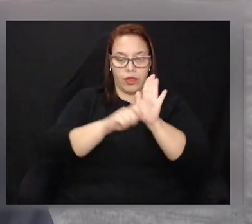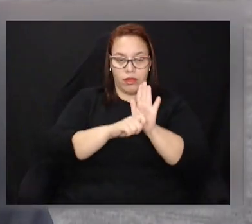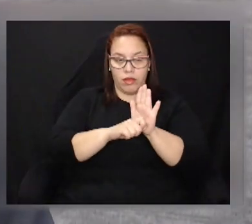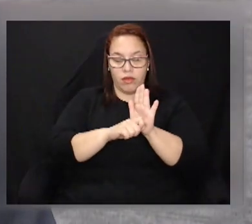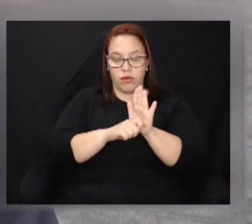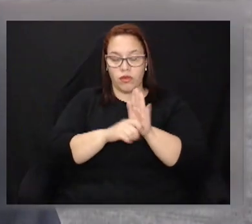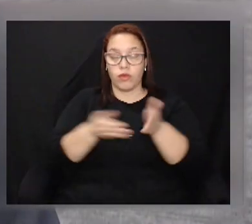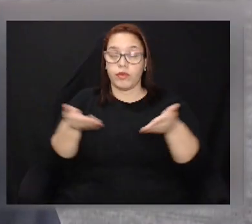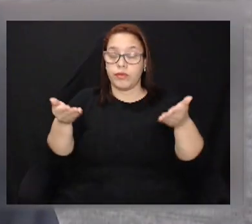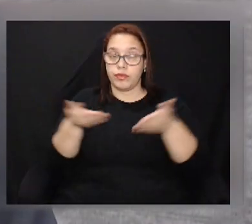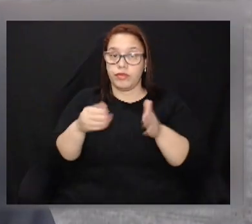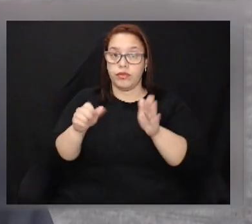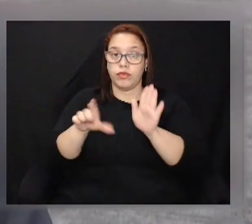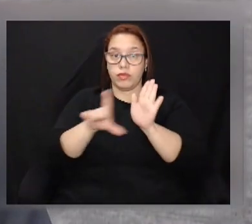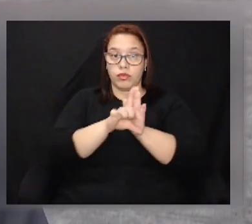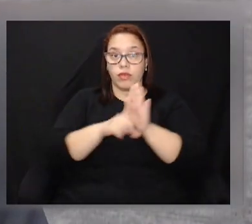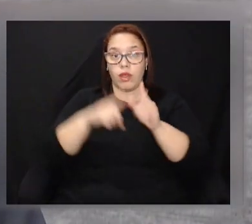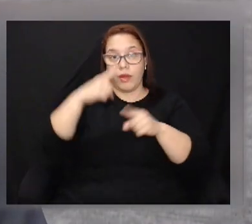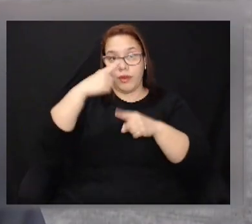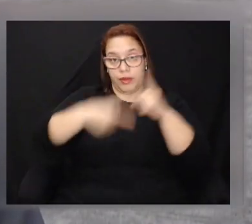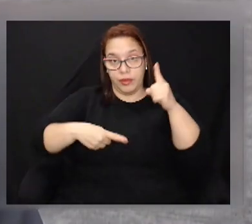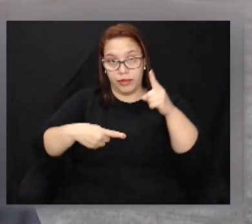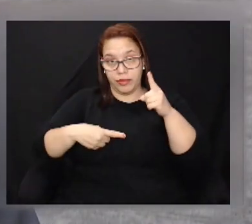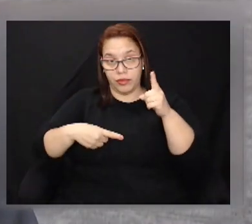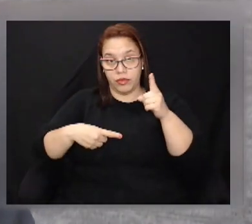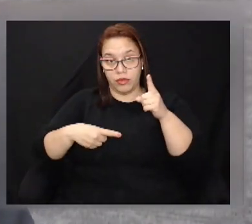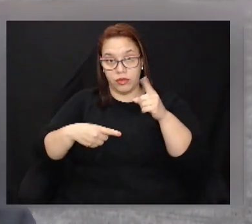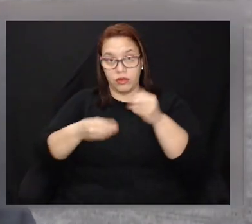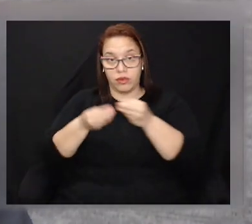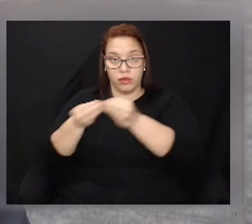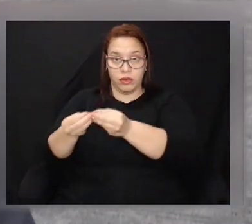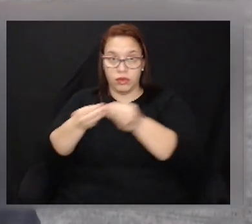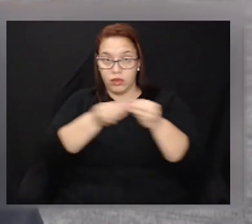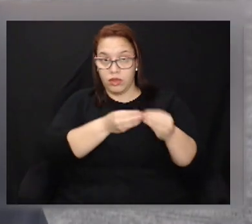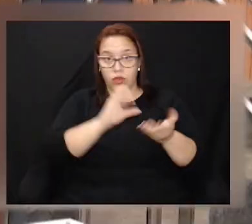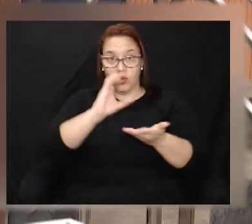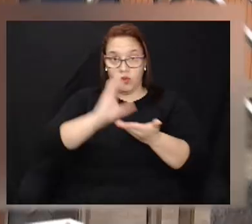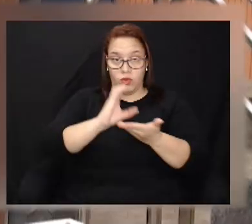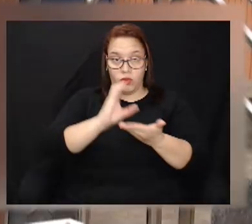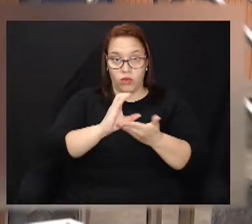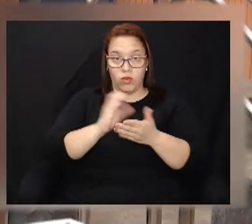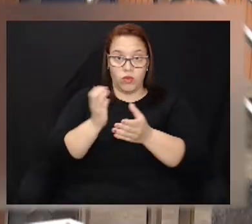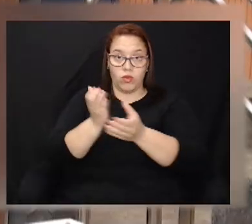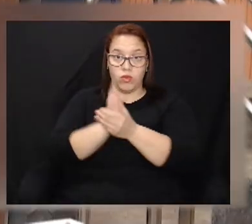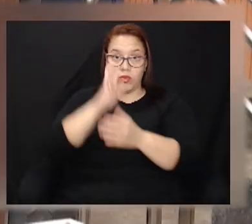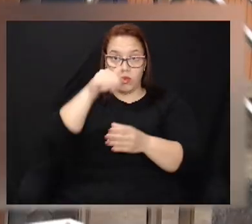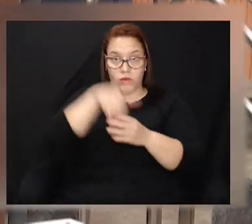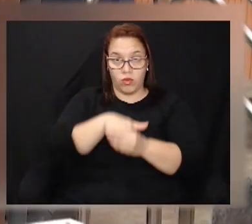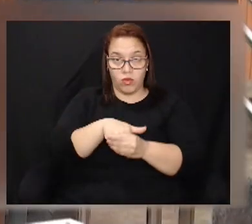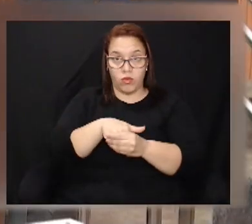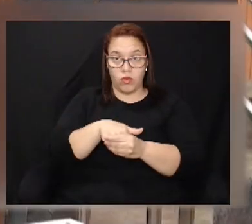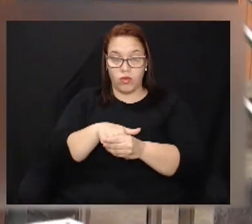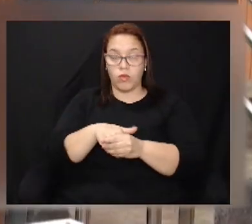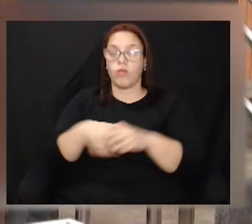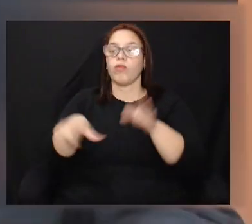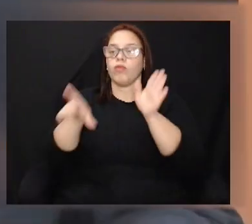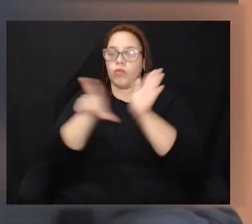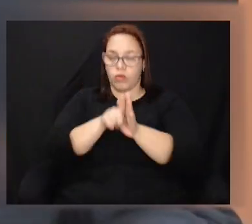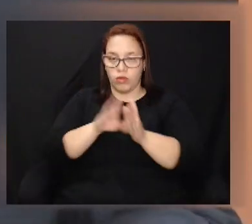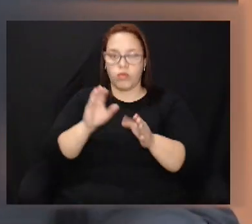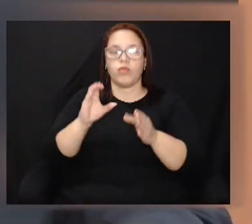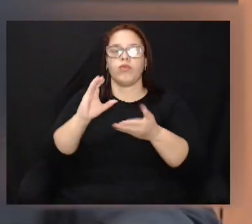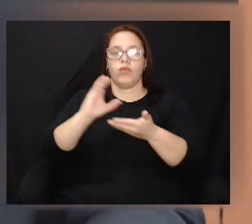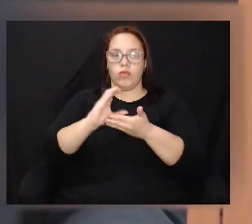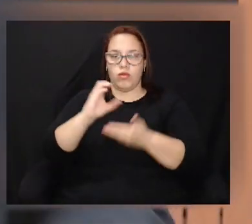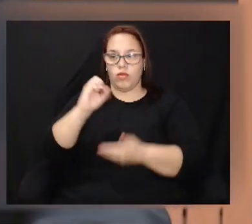a lei proíbe a recondução de um conselheiro num processo eleitoral. Conforme a lei, os conselheiros do COMAD